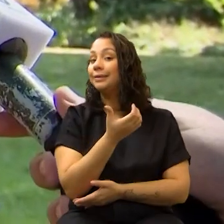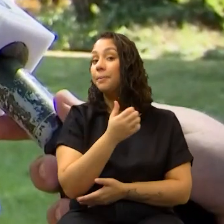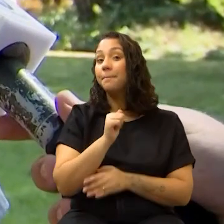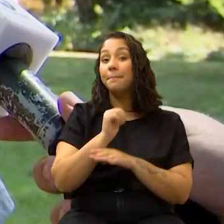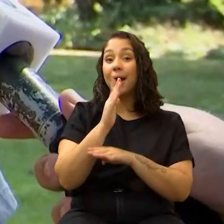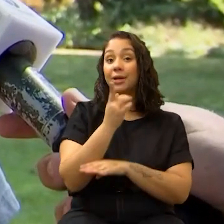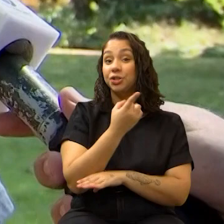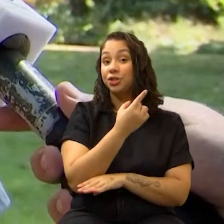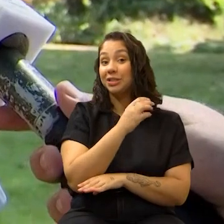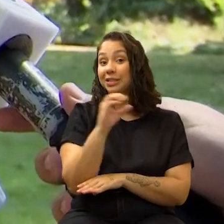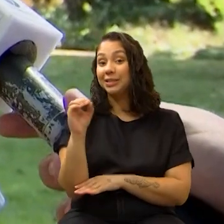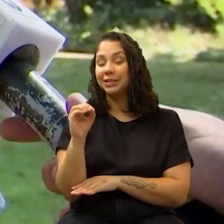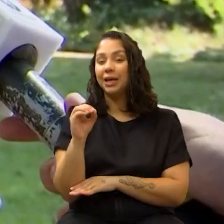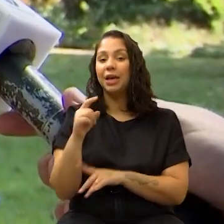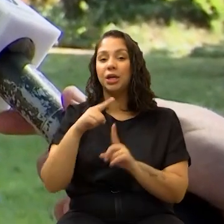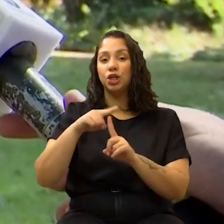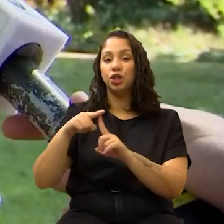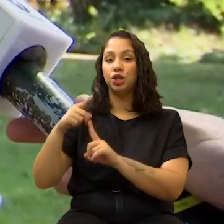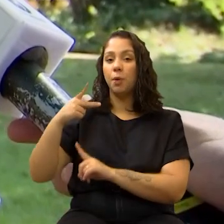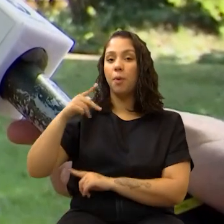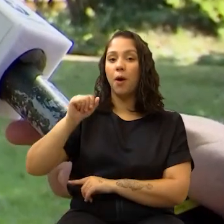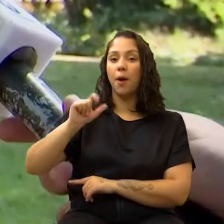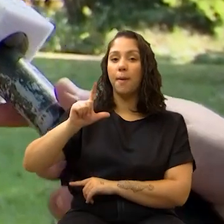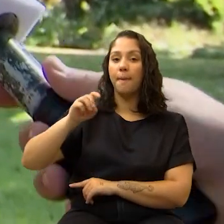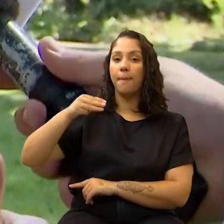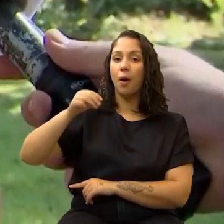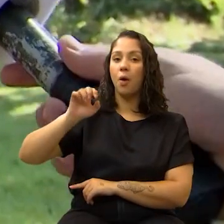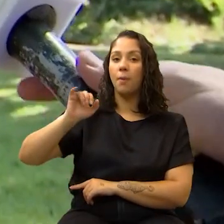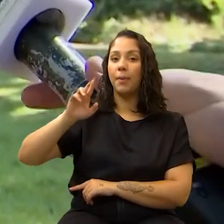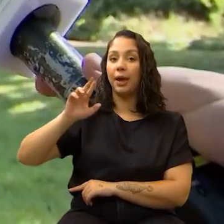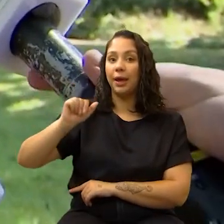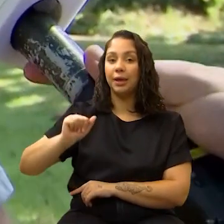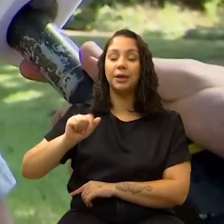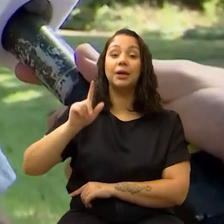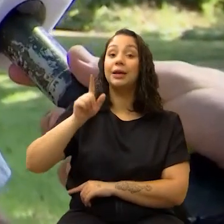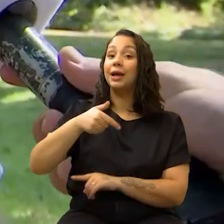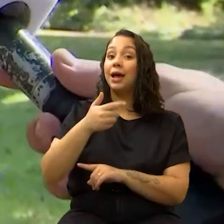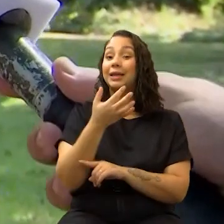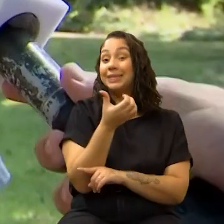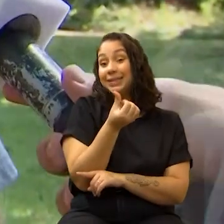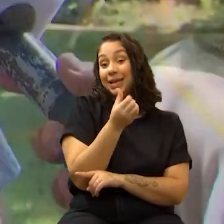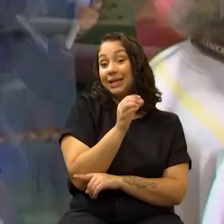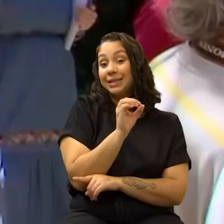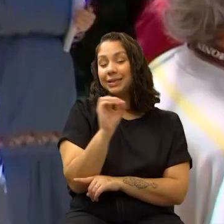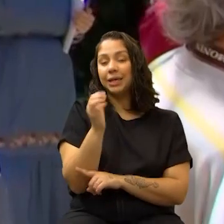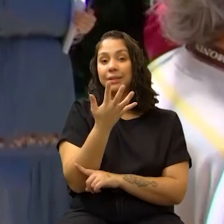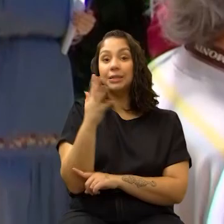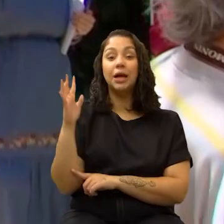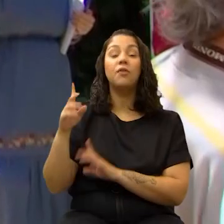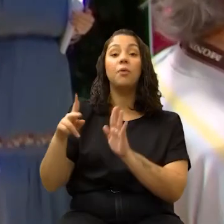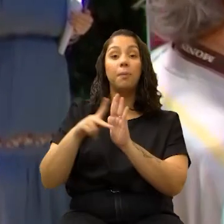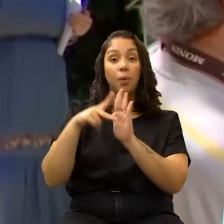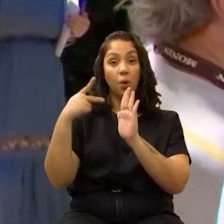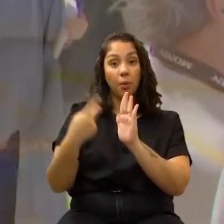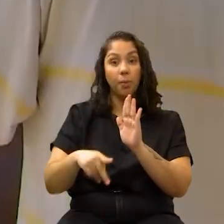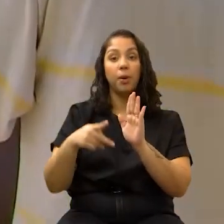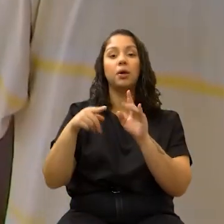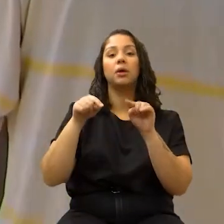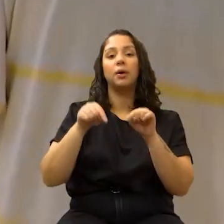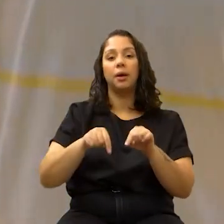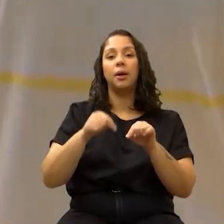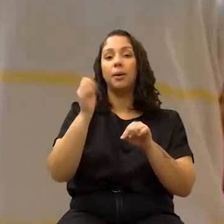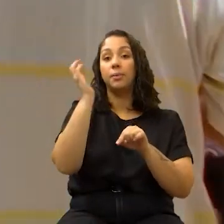aí mais de 100 espécies de palmeiras, 60 espécies de árvores nativas aqui do